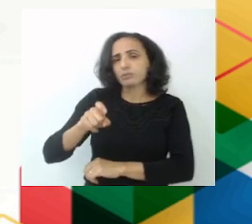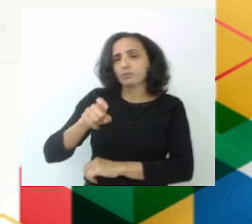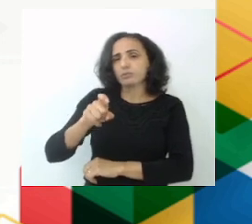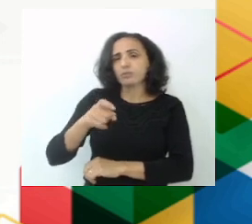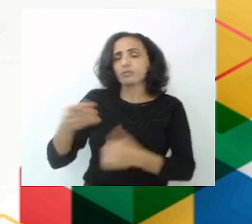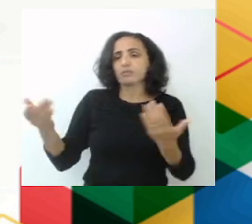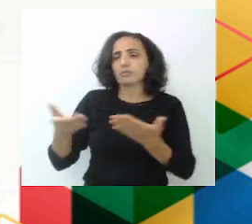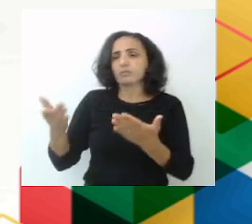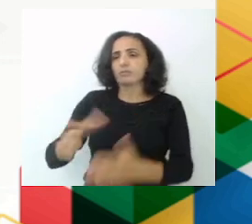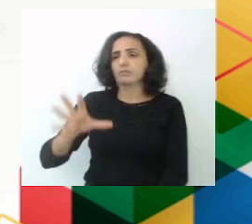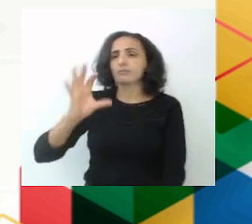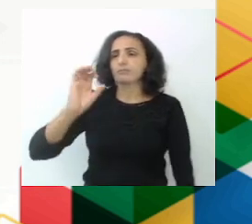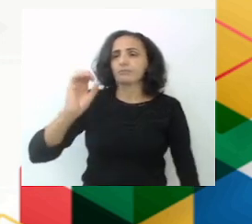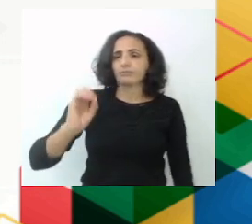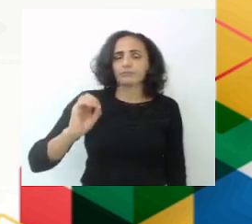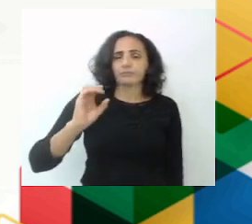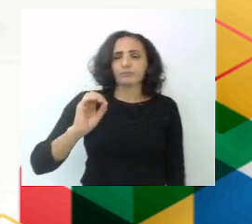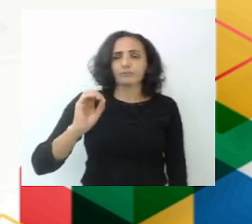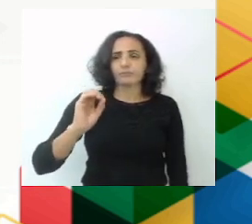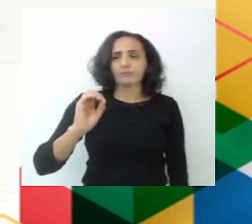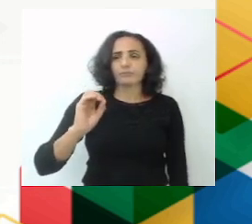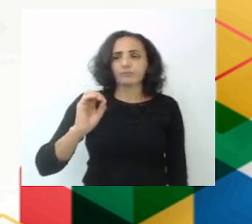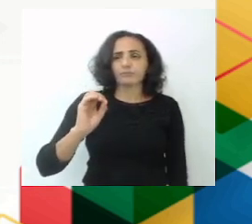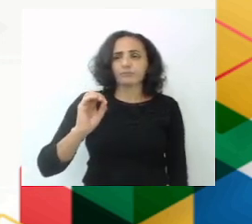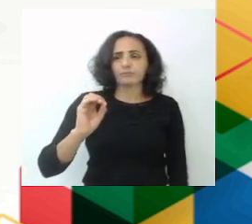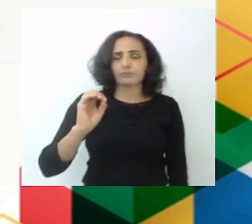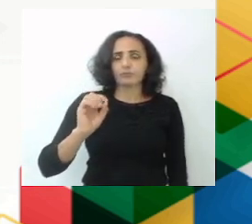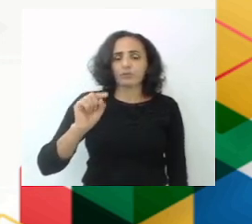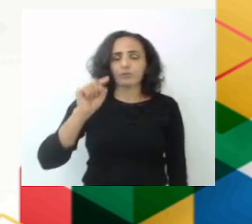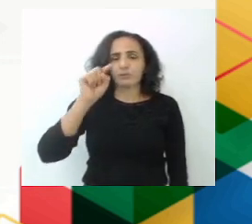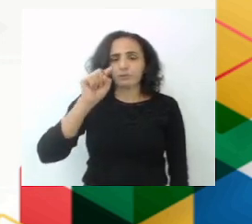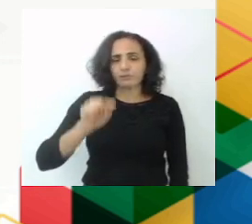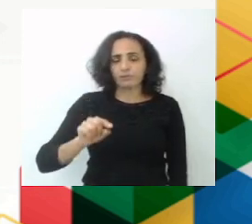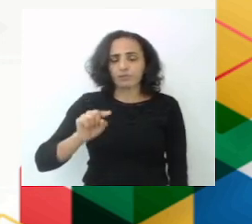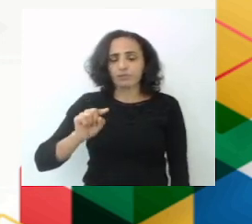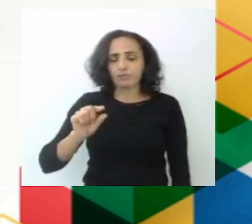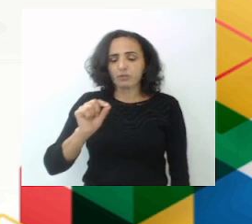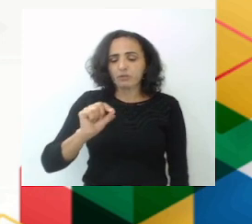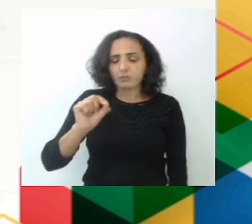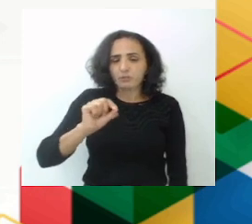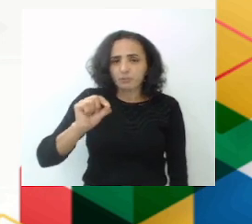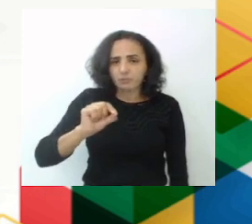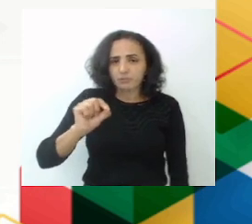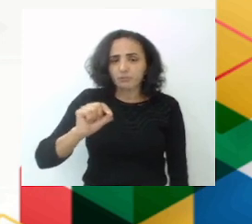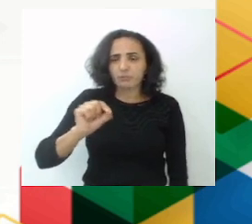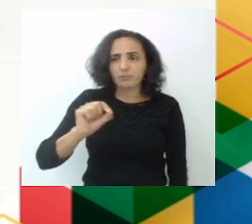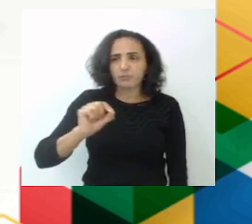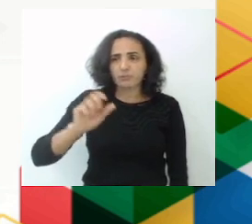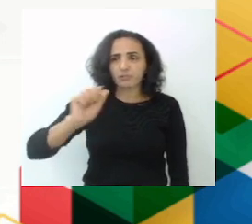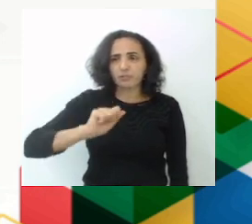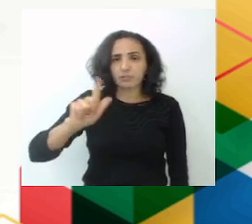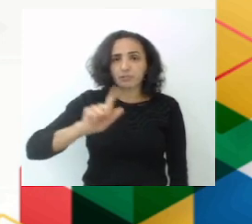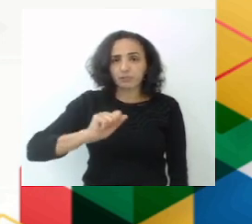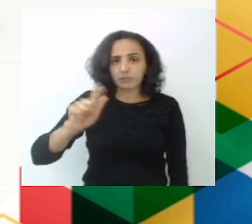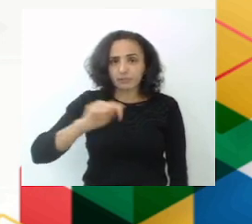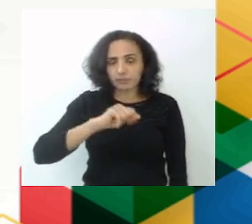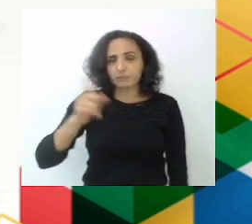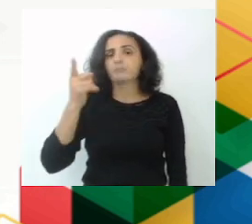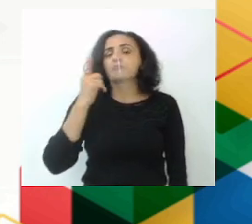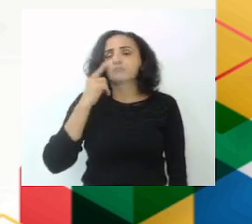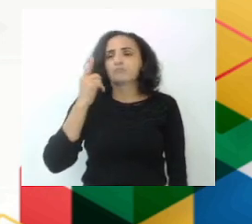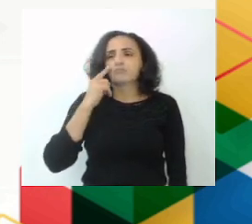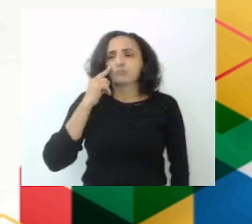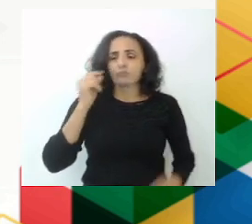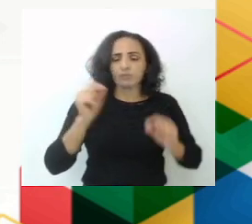x é 0, o ponto está sobre o eixo vertical. Esse outro ponto aqui também tem um ponto de destaque